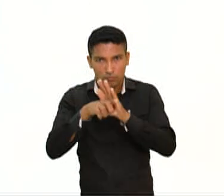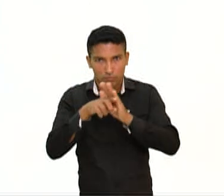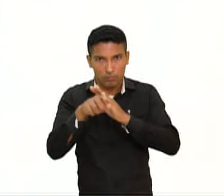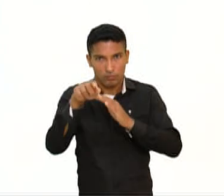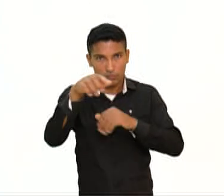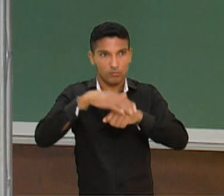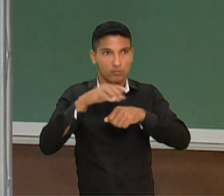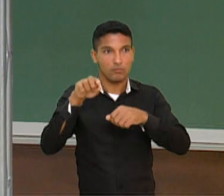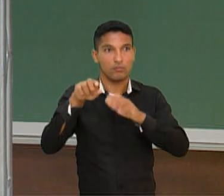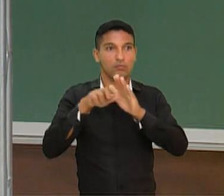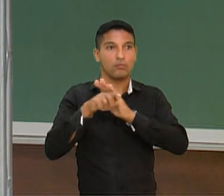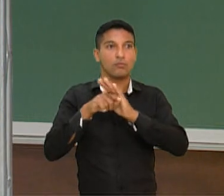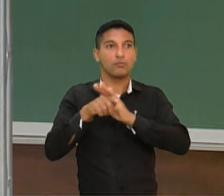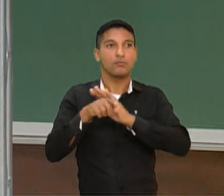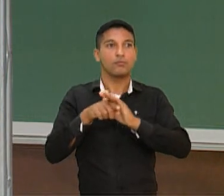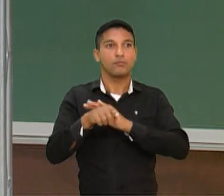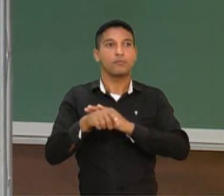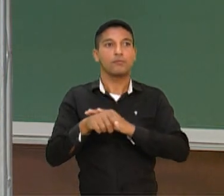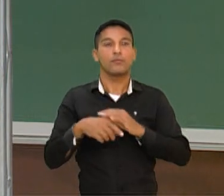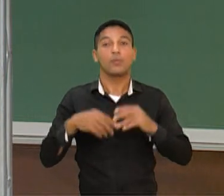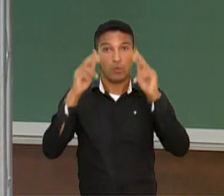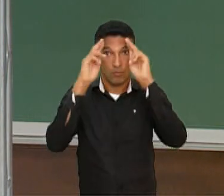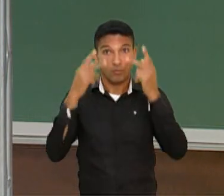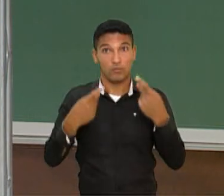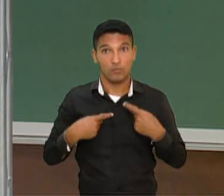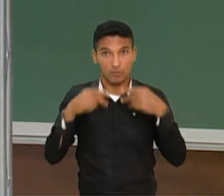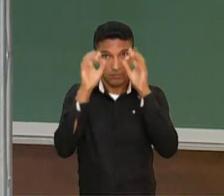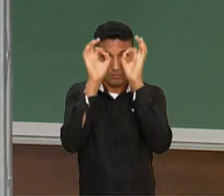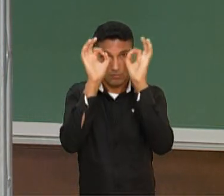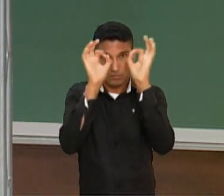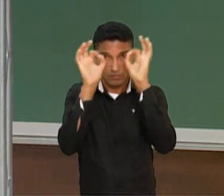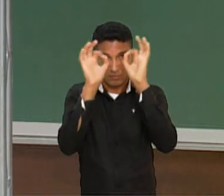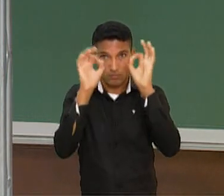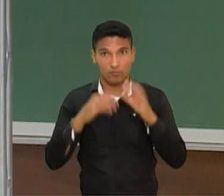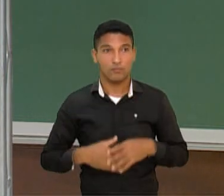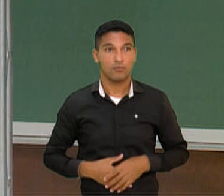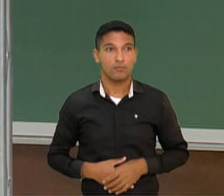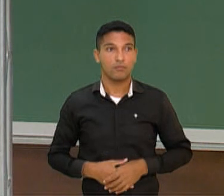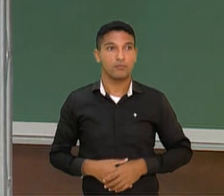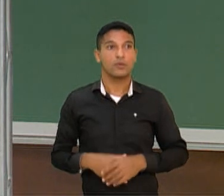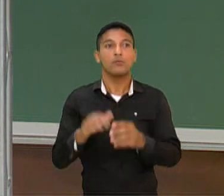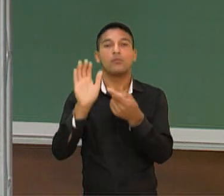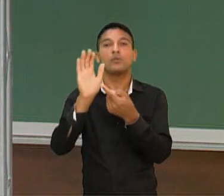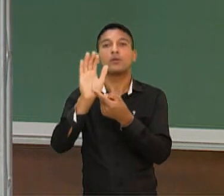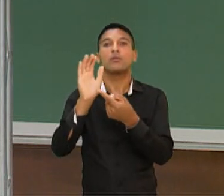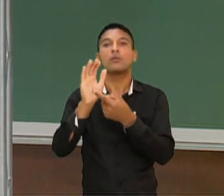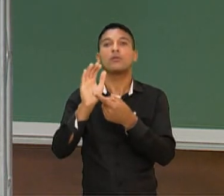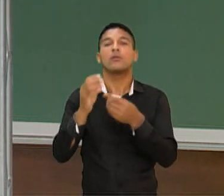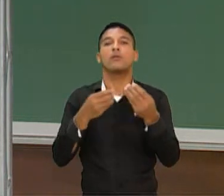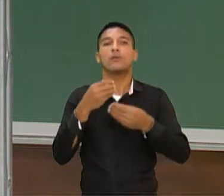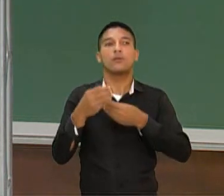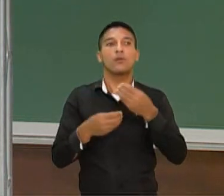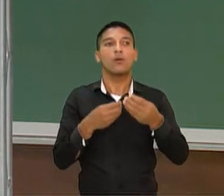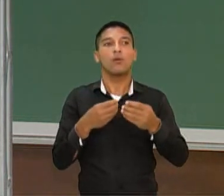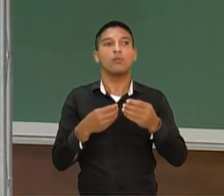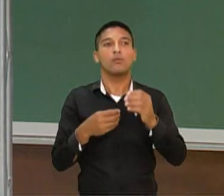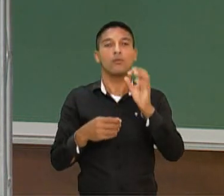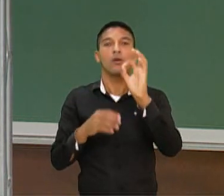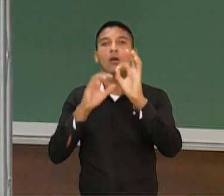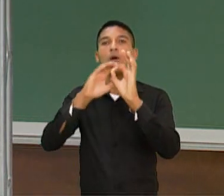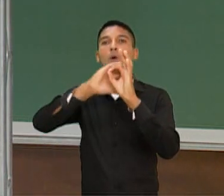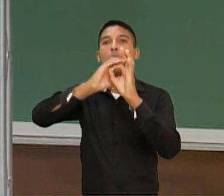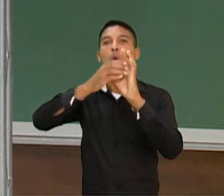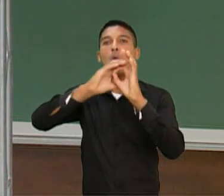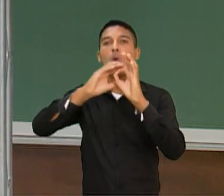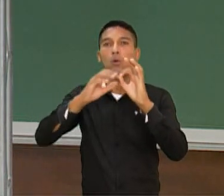e o olho humano, tá? O que eu quero mostrar aqui? O nosso sistema sensorial, ele vai ser